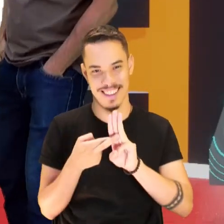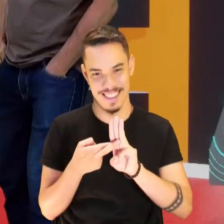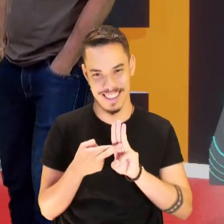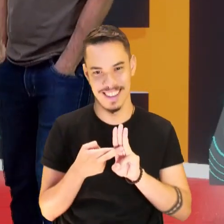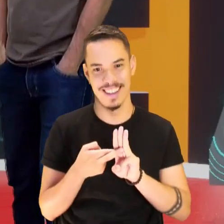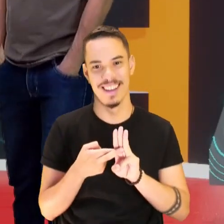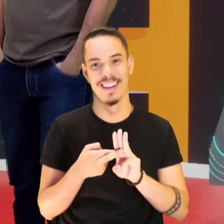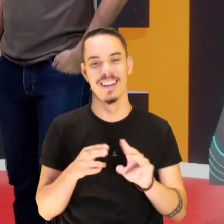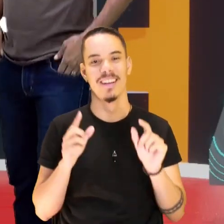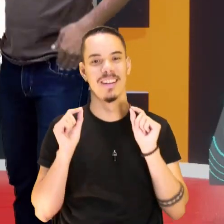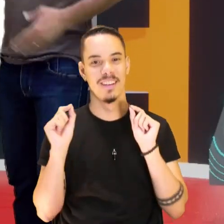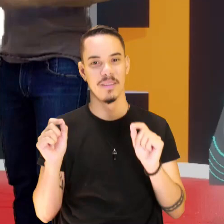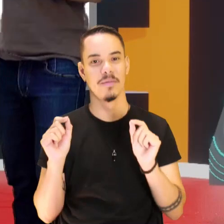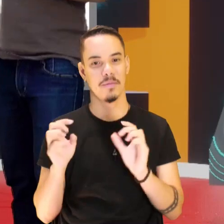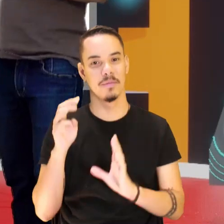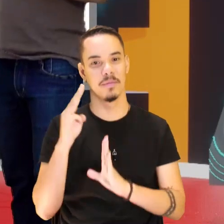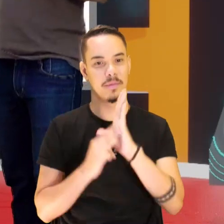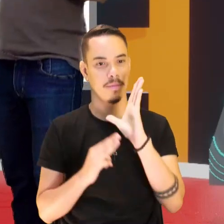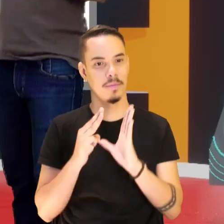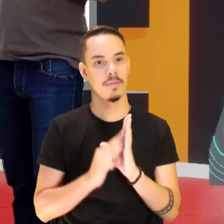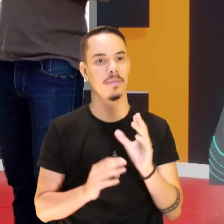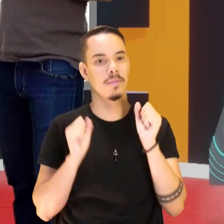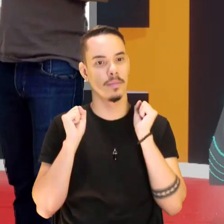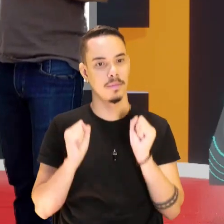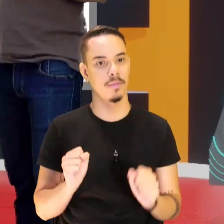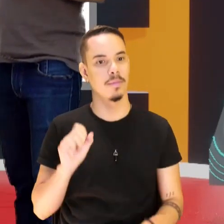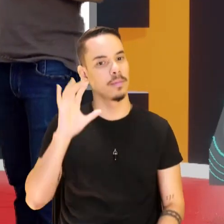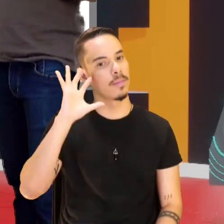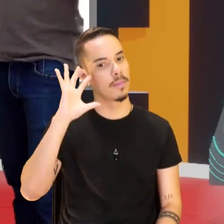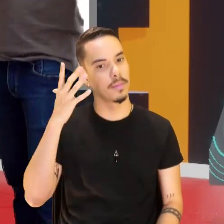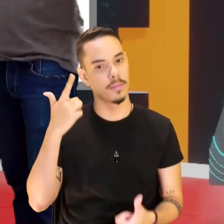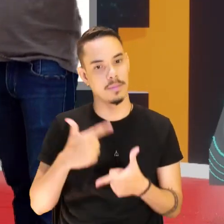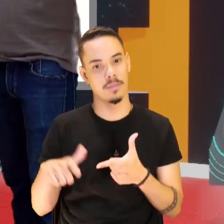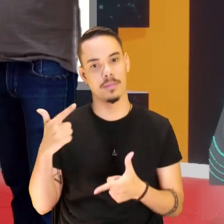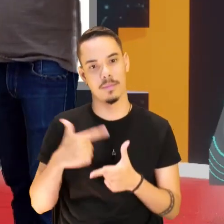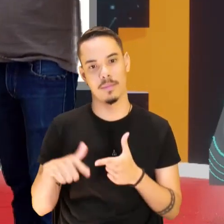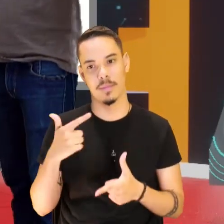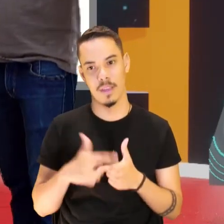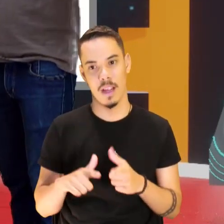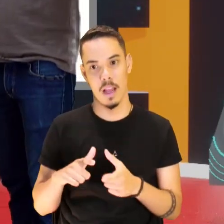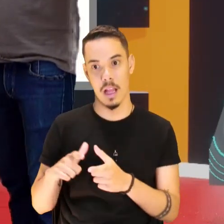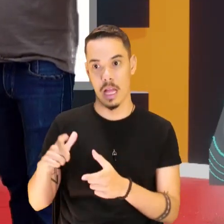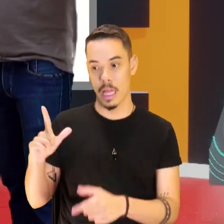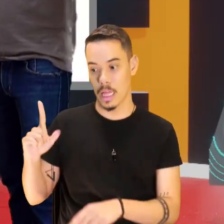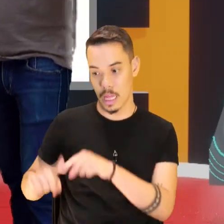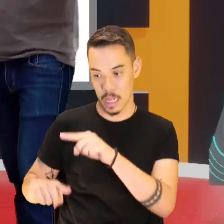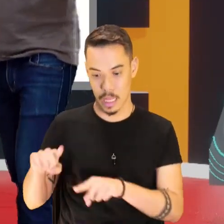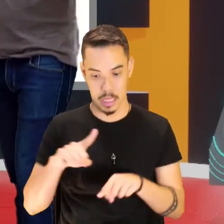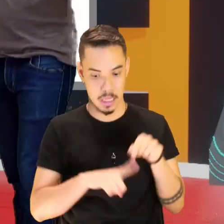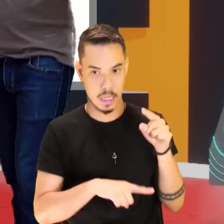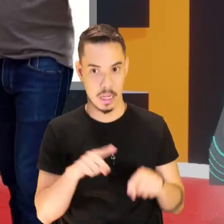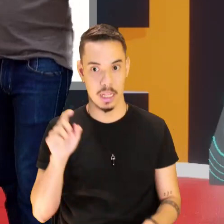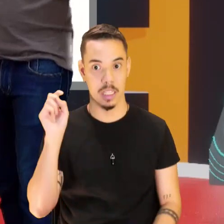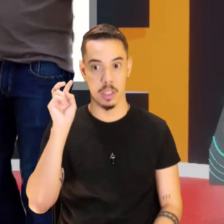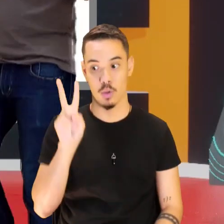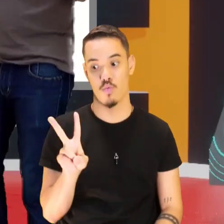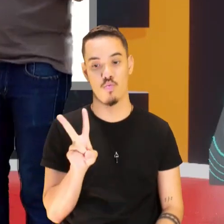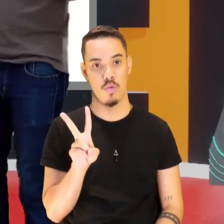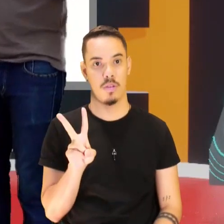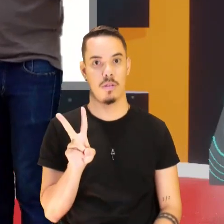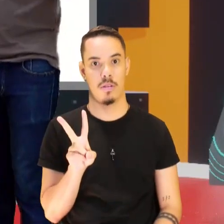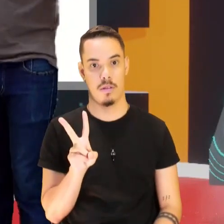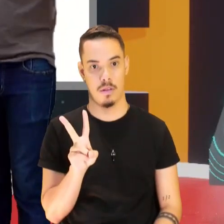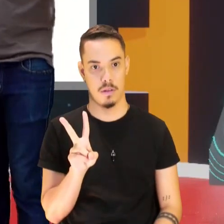é um mé do pelo que envolve m irlandesas tá Não esquece não esquece